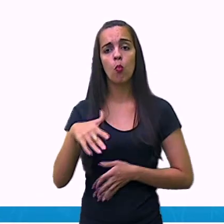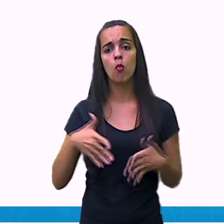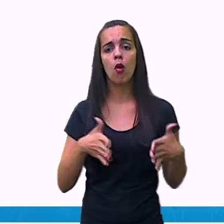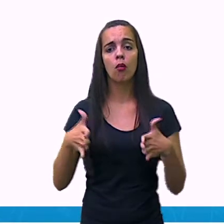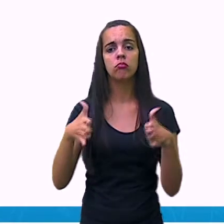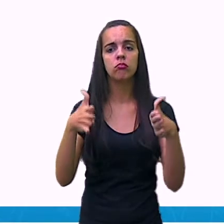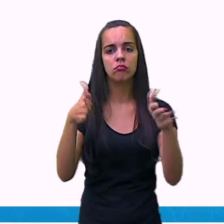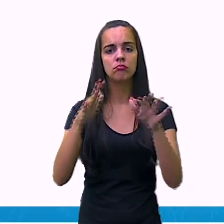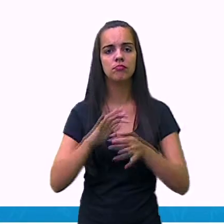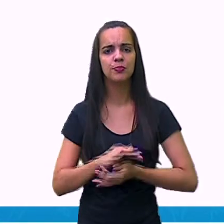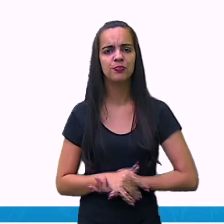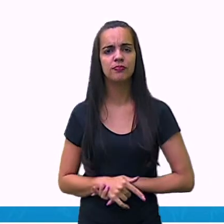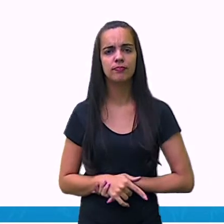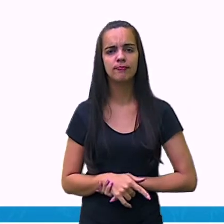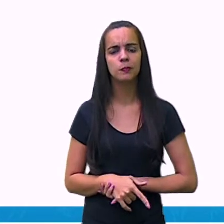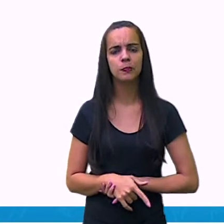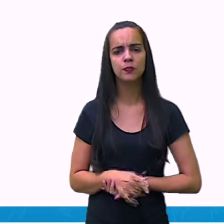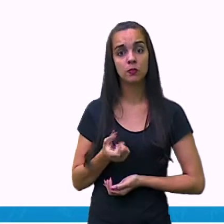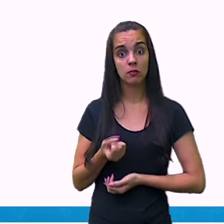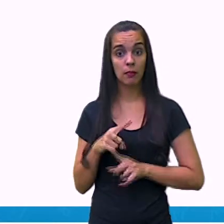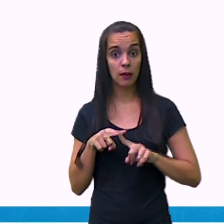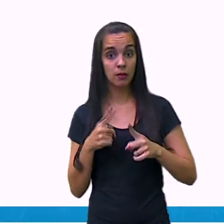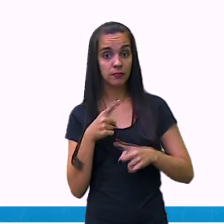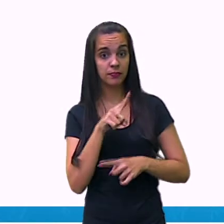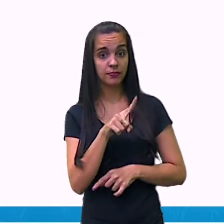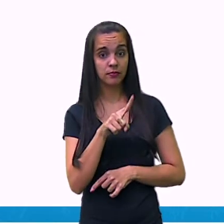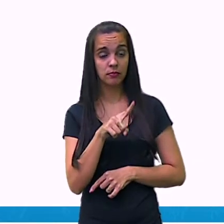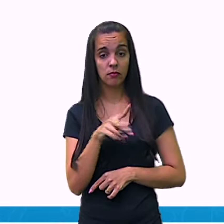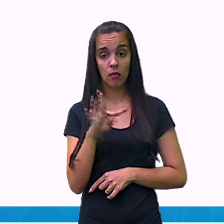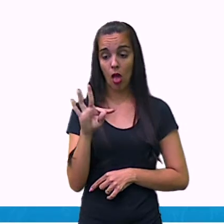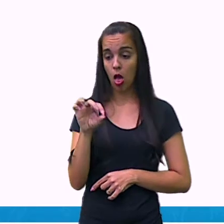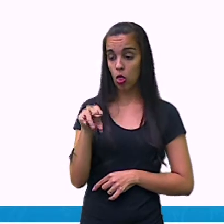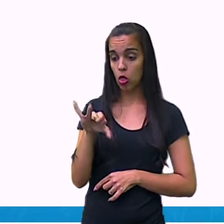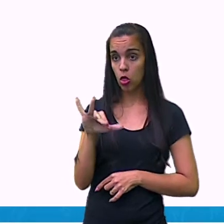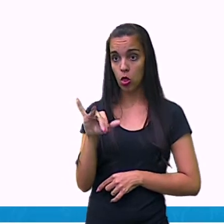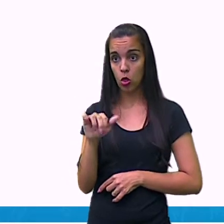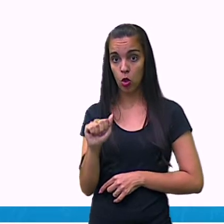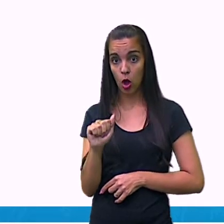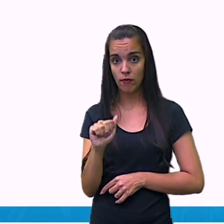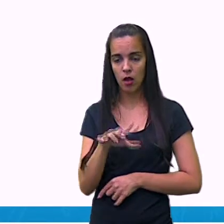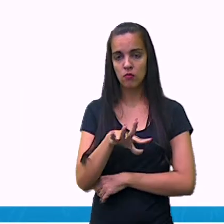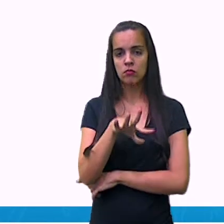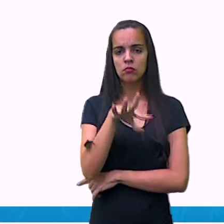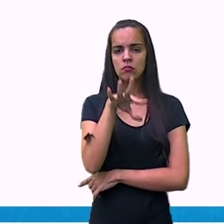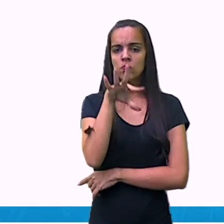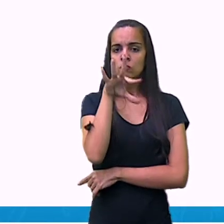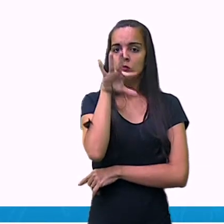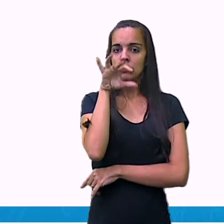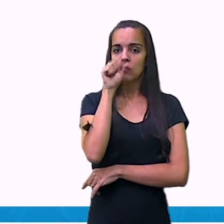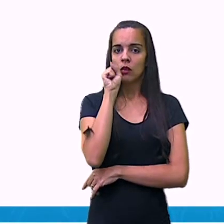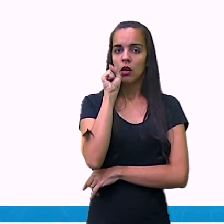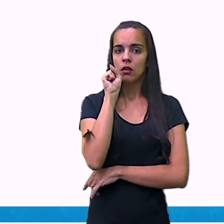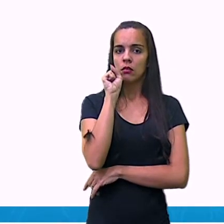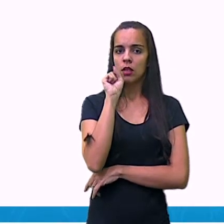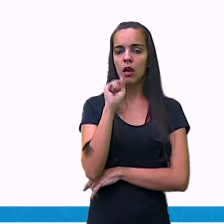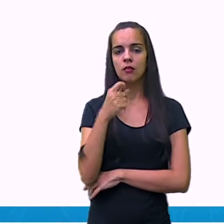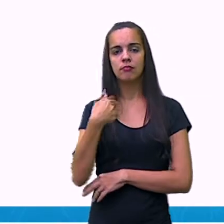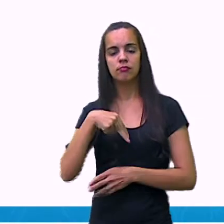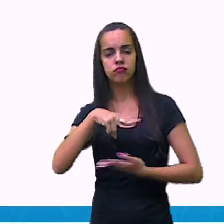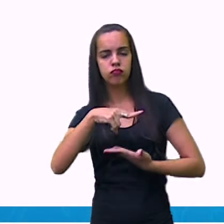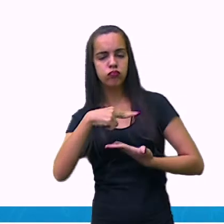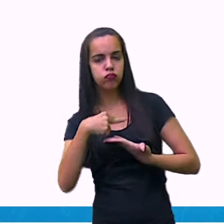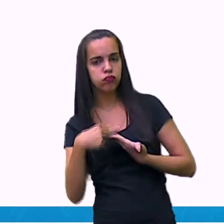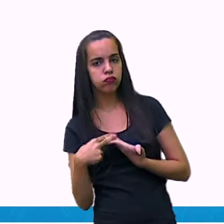pátio. Enquanto isso, Tônia respirava fundo e se deitava